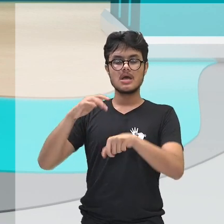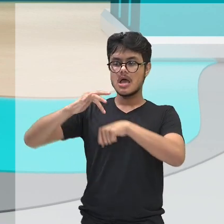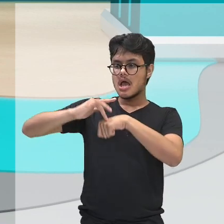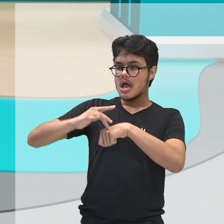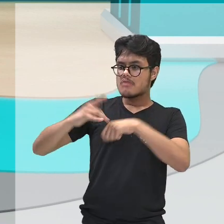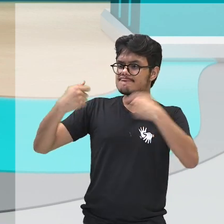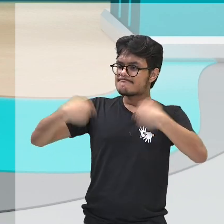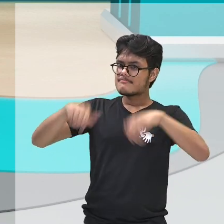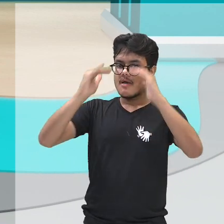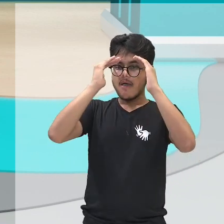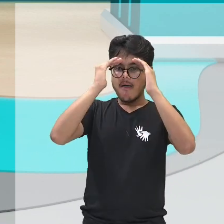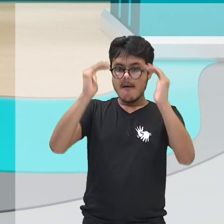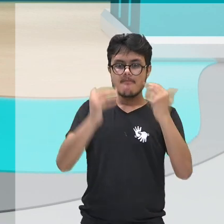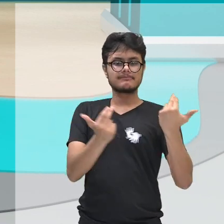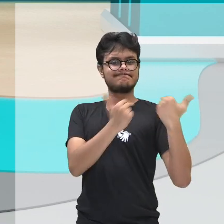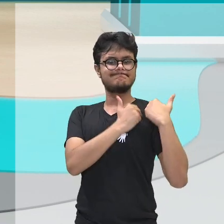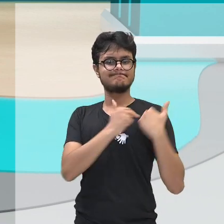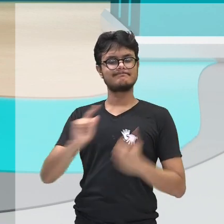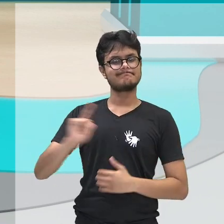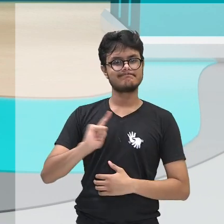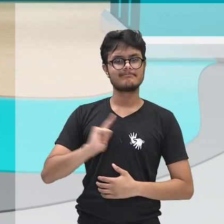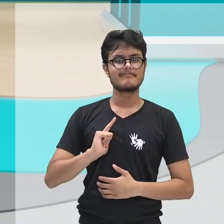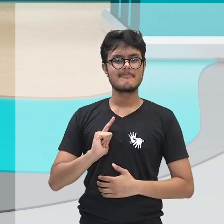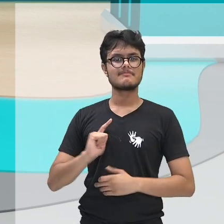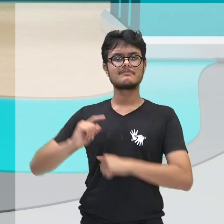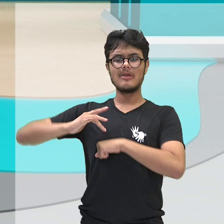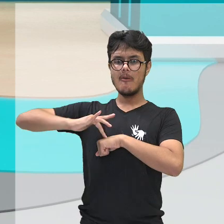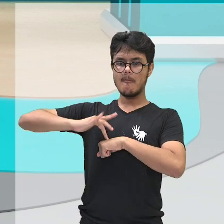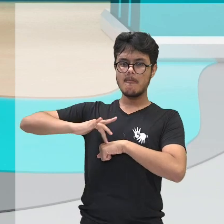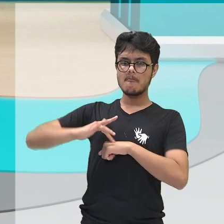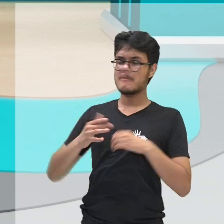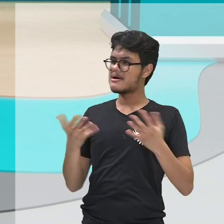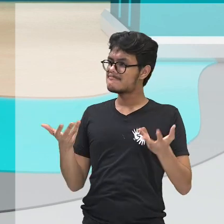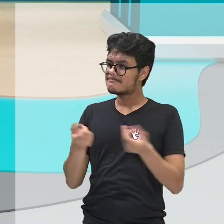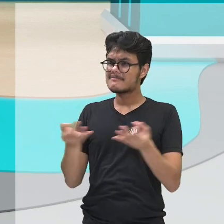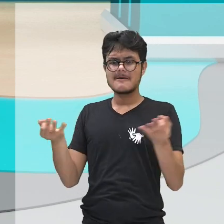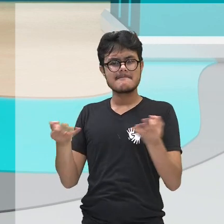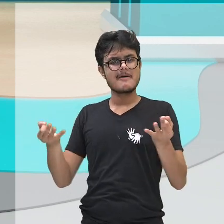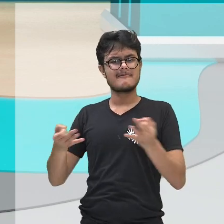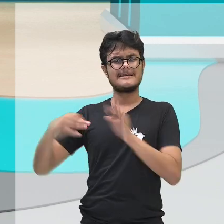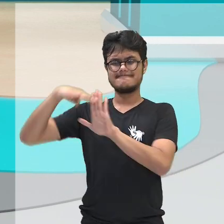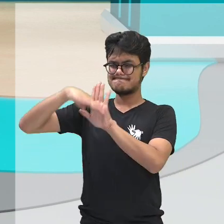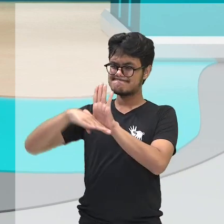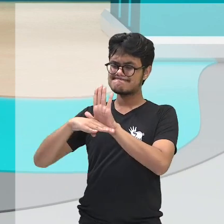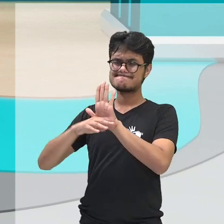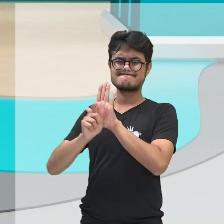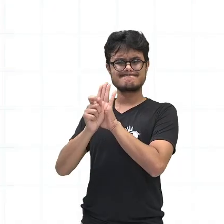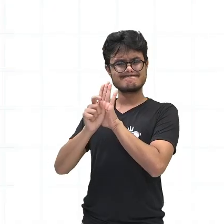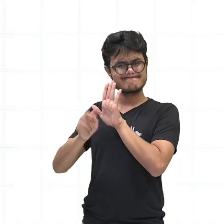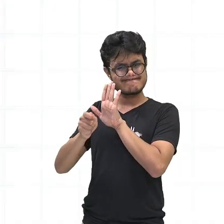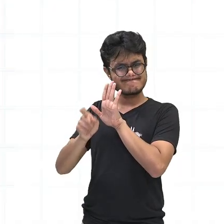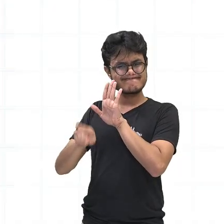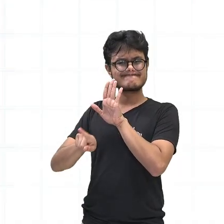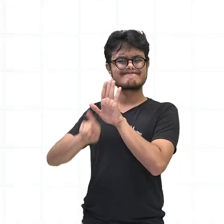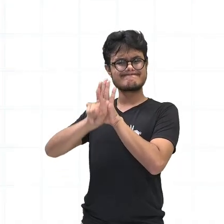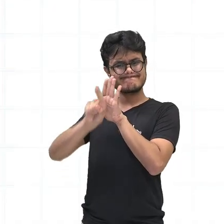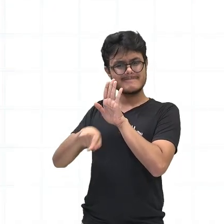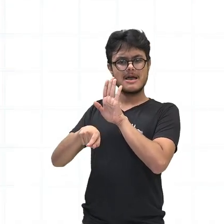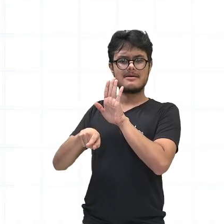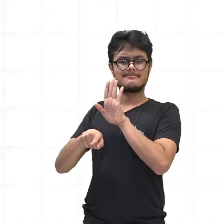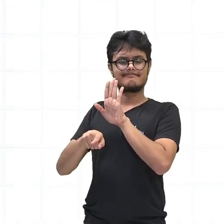ter responsabilidade. Então, é muito acadêmico mesmo, tá? Por isso que dizem que ela é uma